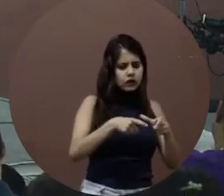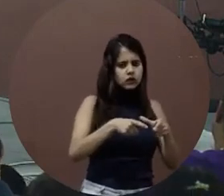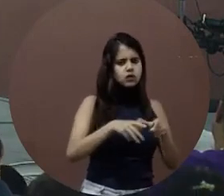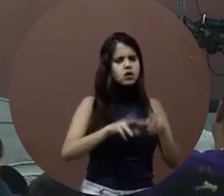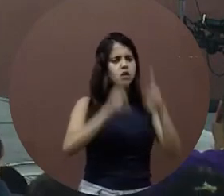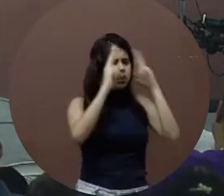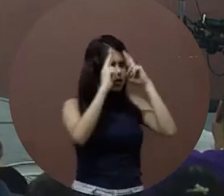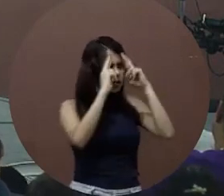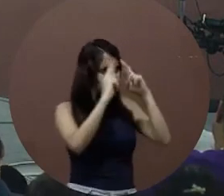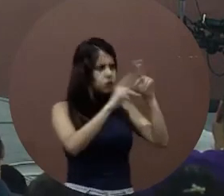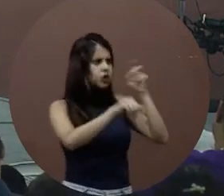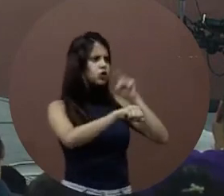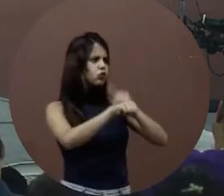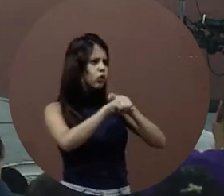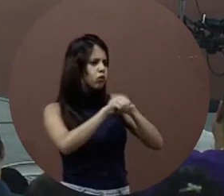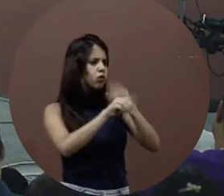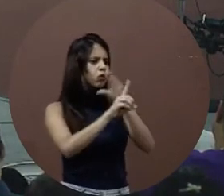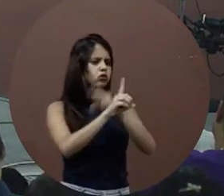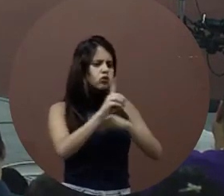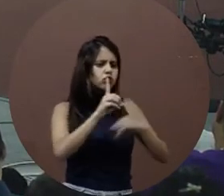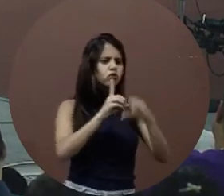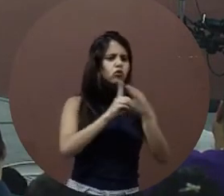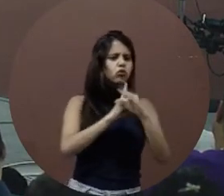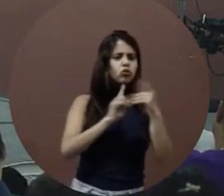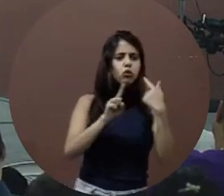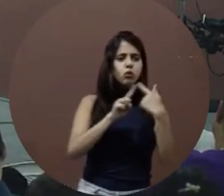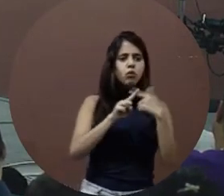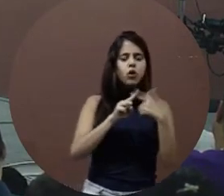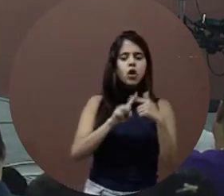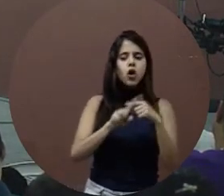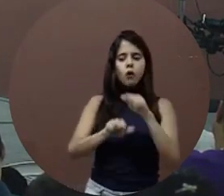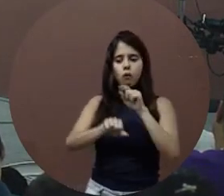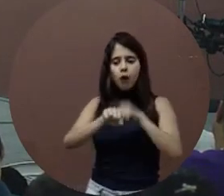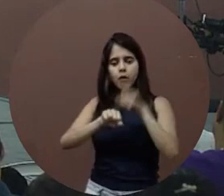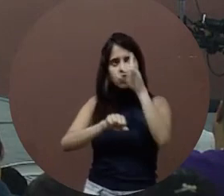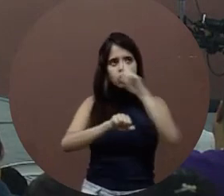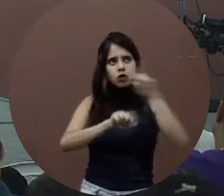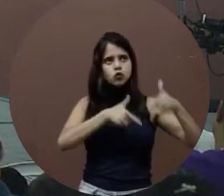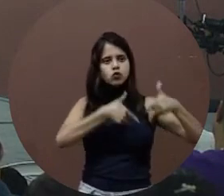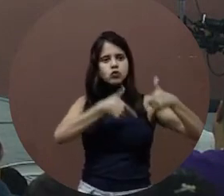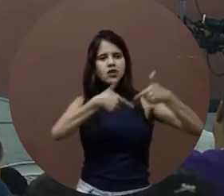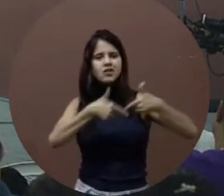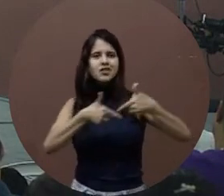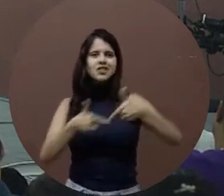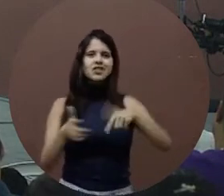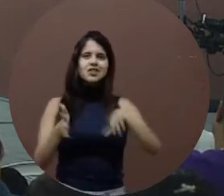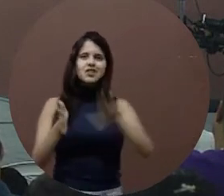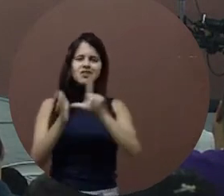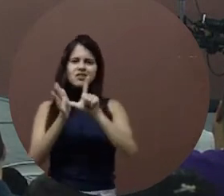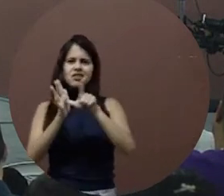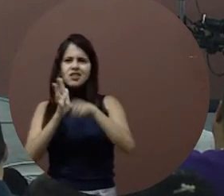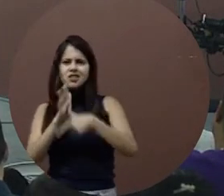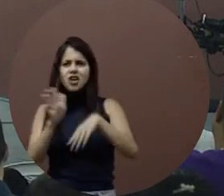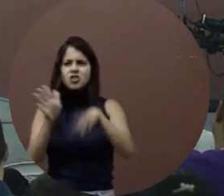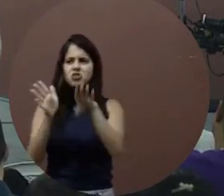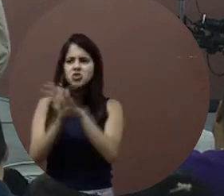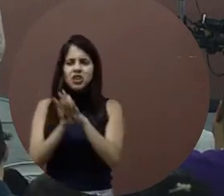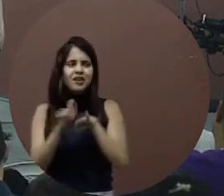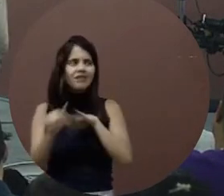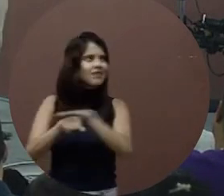Respeite o momento que Deus está trabalhando. Chega atrasado e ainda fica conversando. Ei,